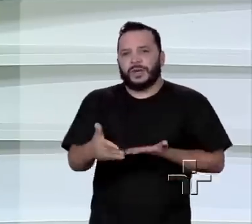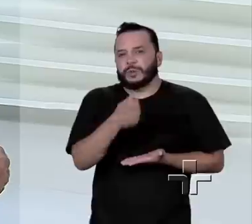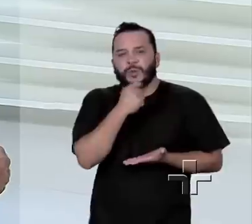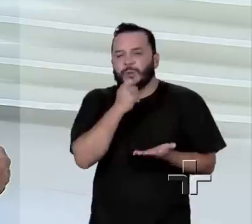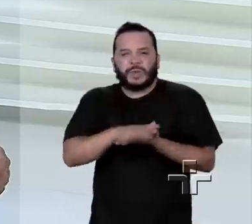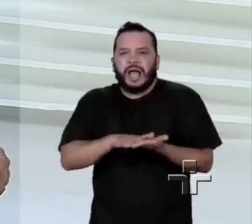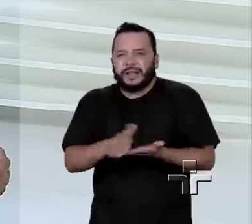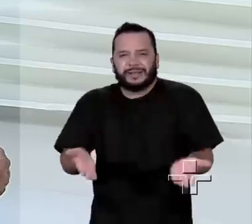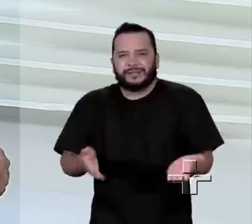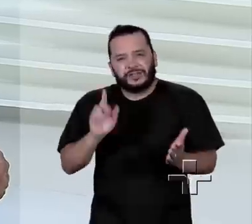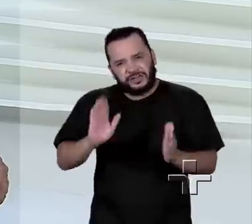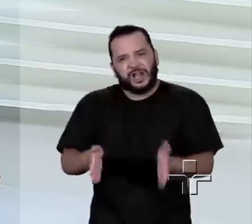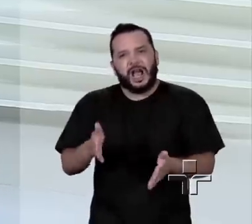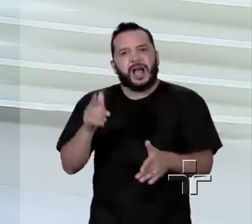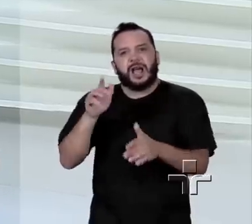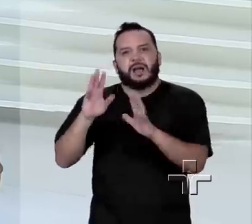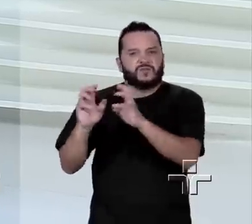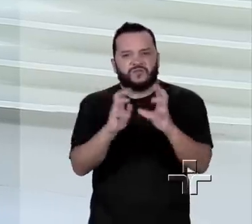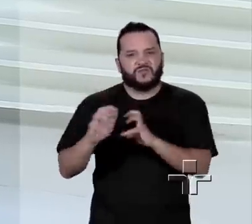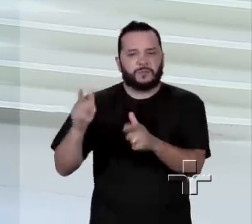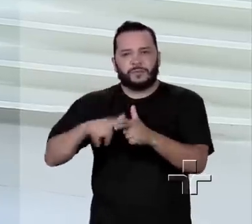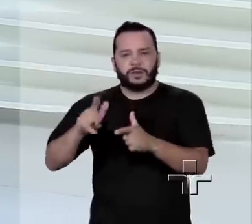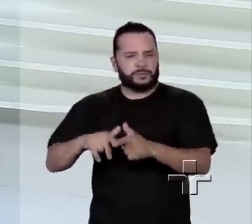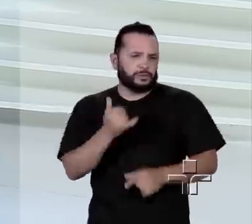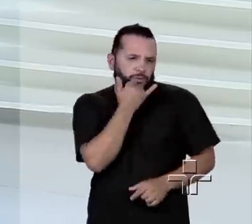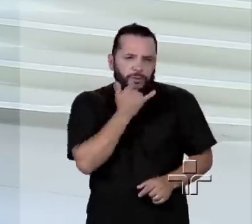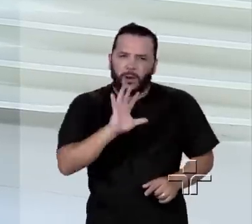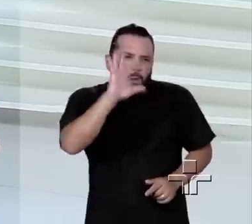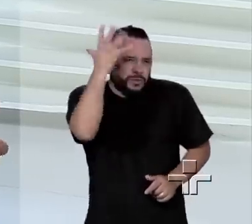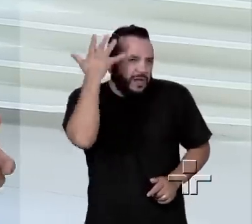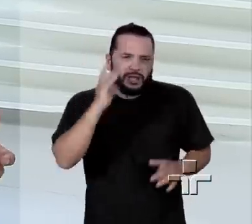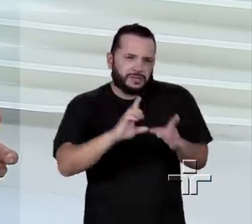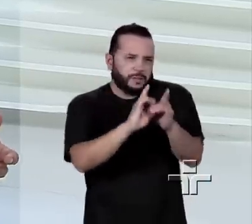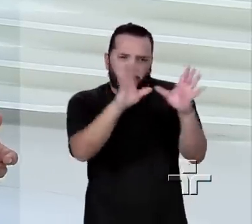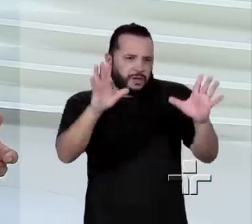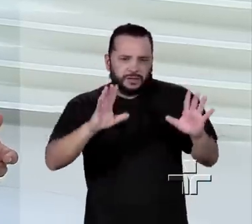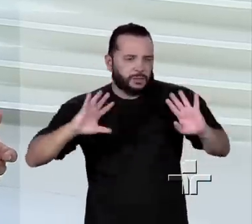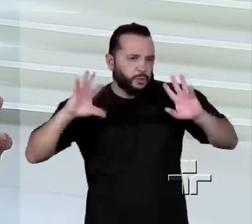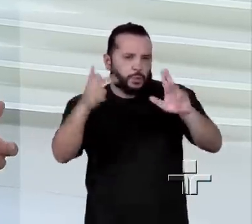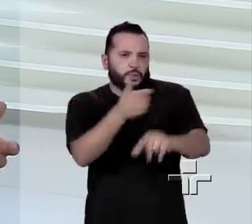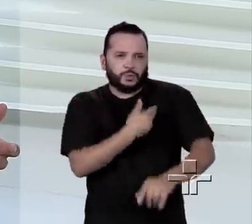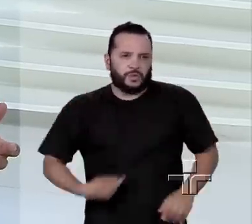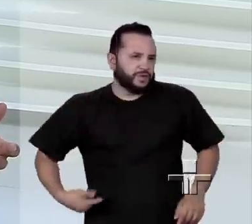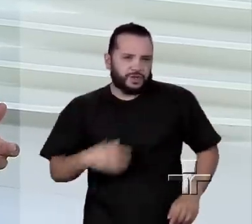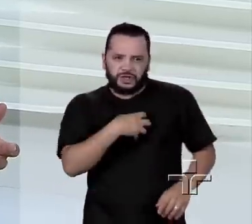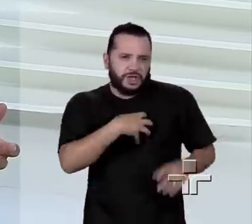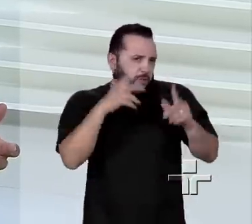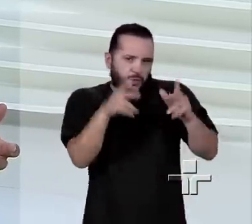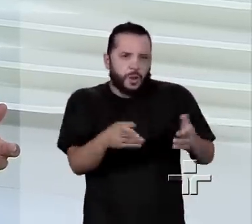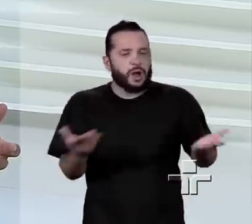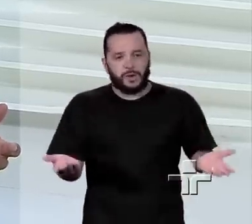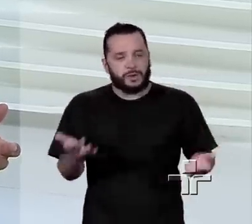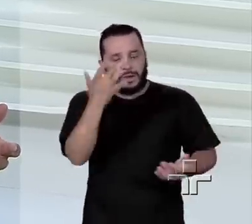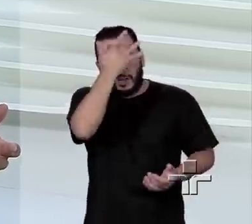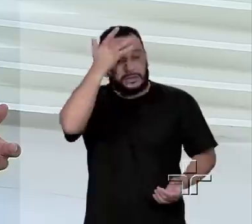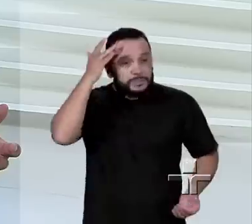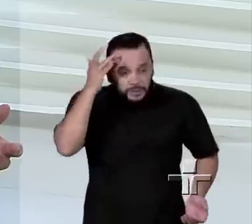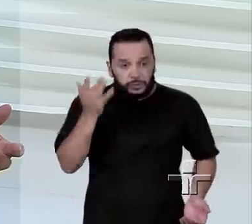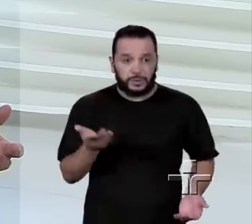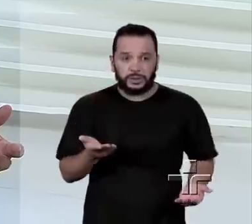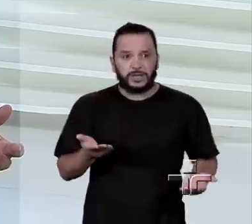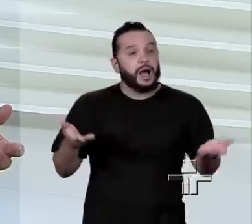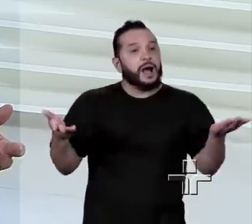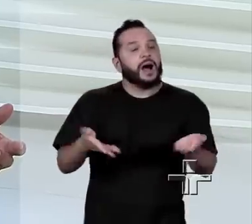isso acontece na democracia, em todos os governos, de todas as formas. As pessoas estão